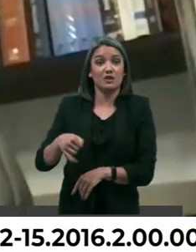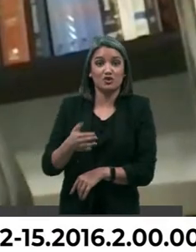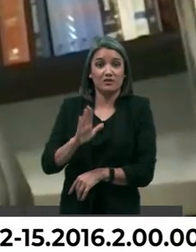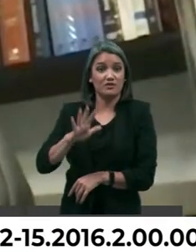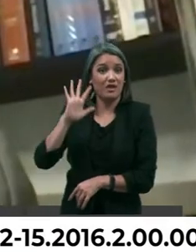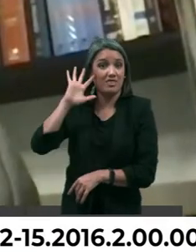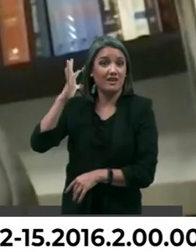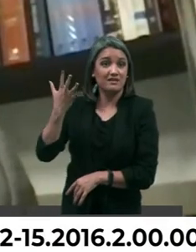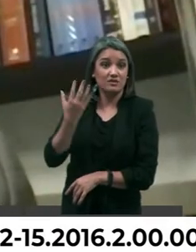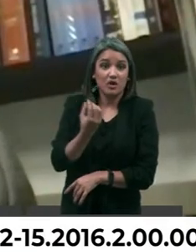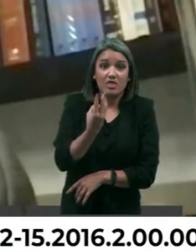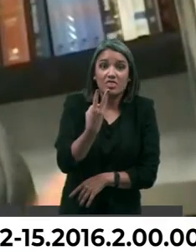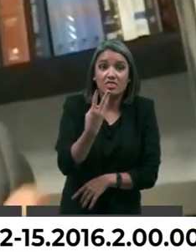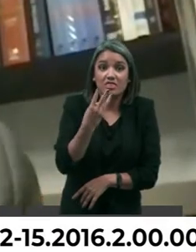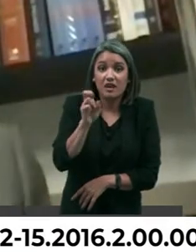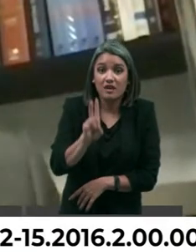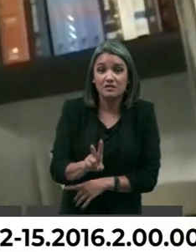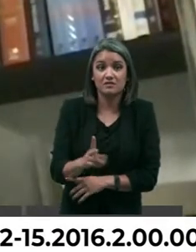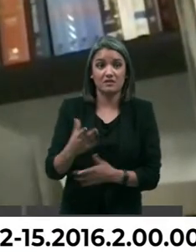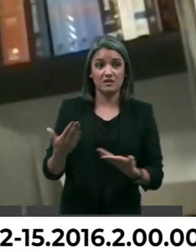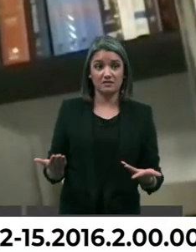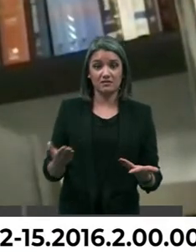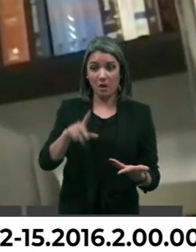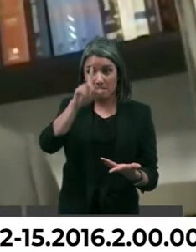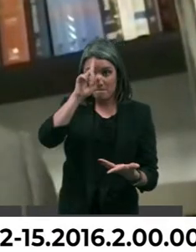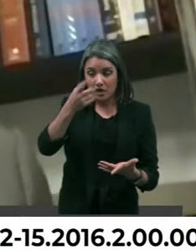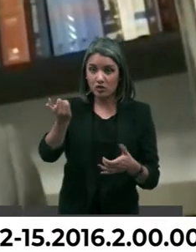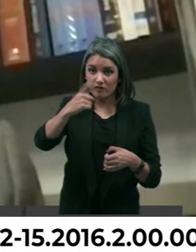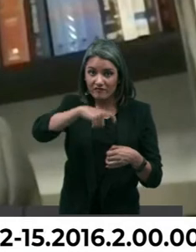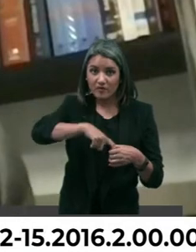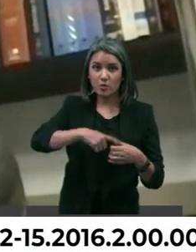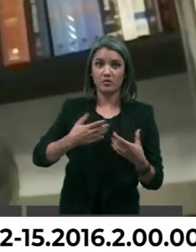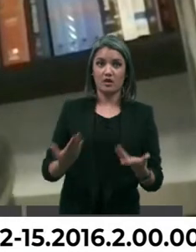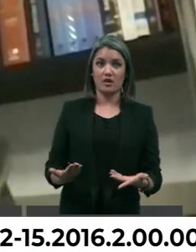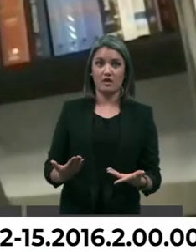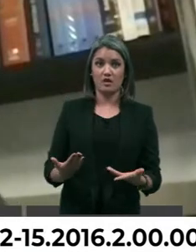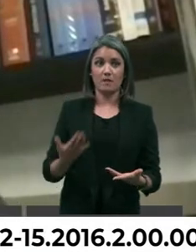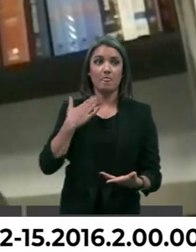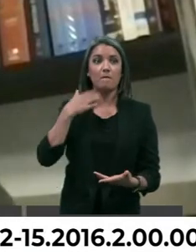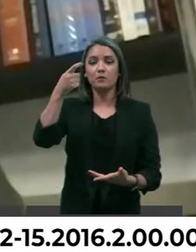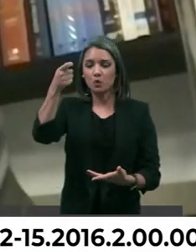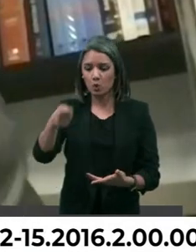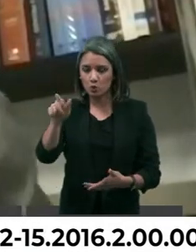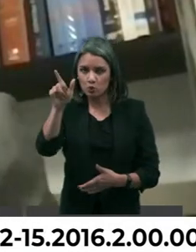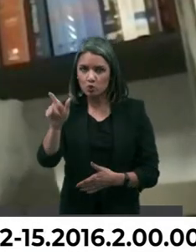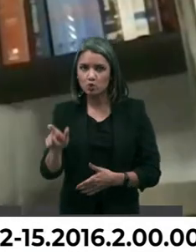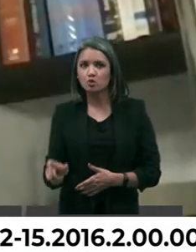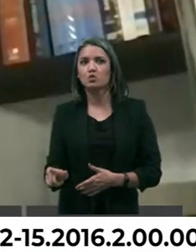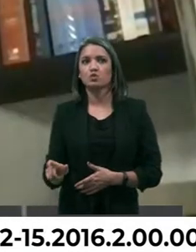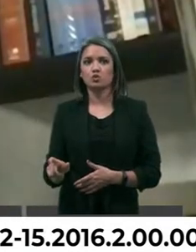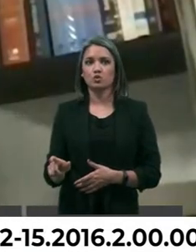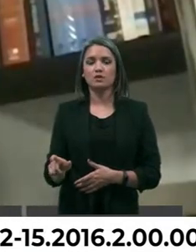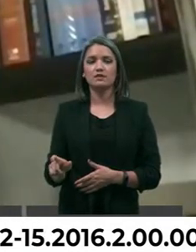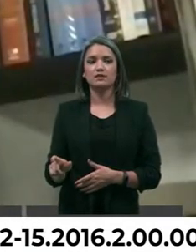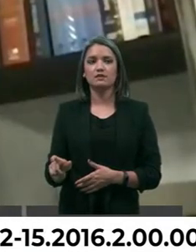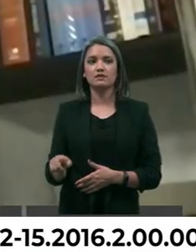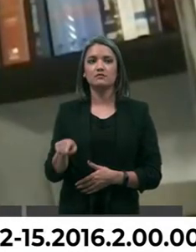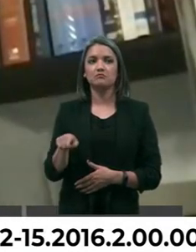decidiu por 3 vezes, mandou reintegrar. O magistrado, como foi dito pelo eminente conselheiro,